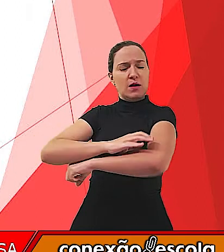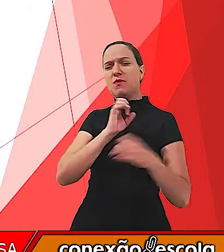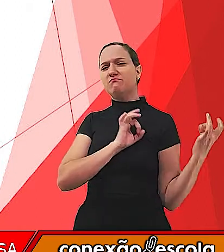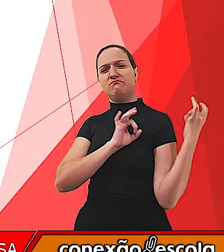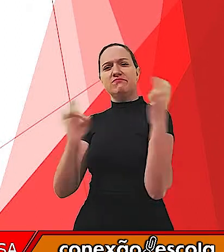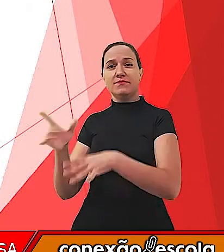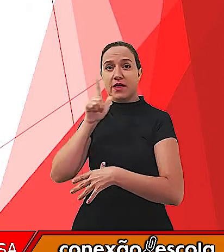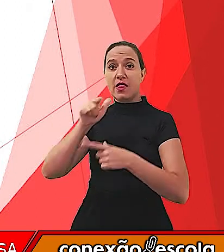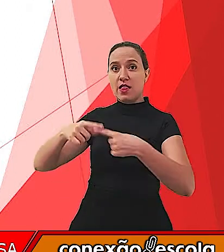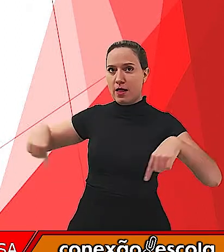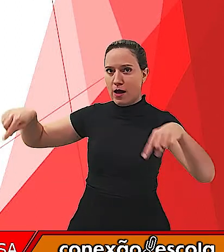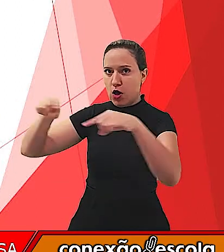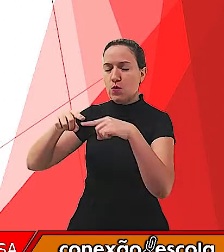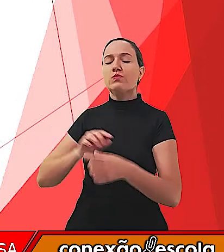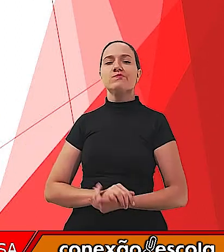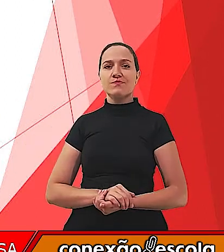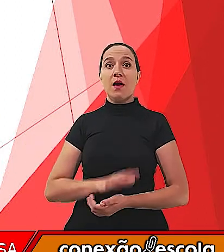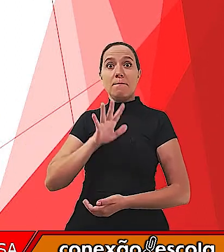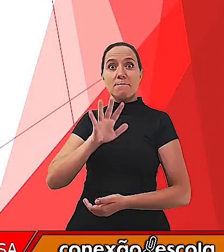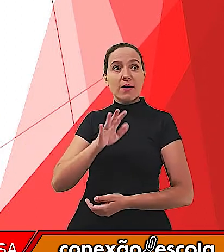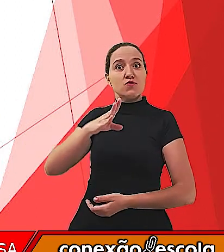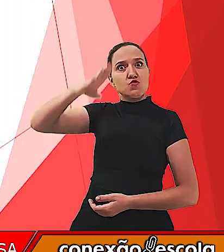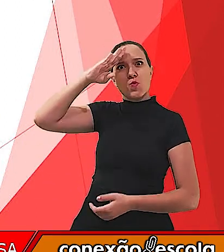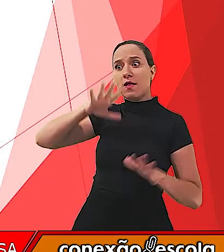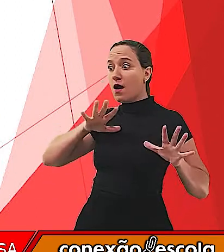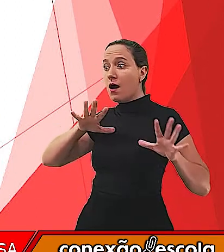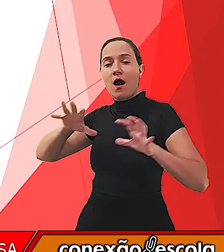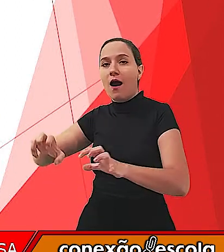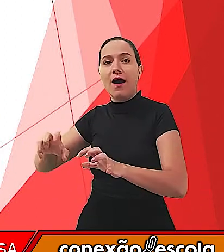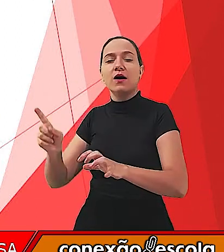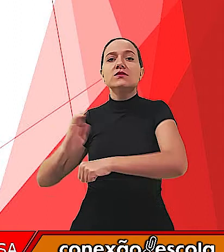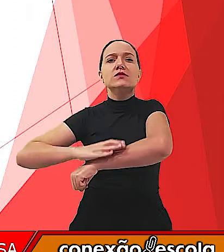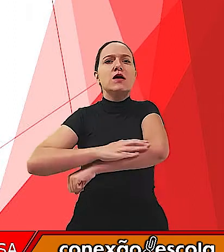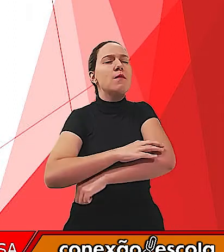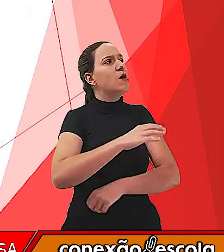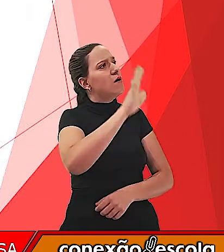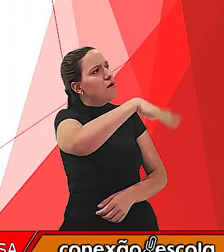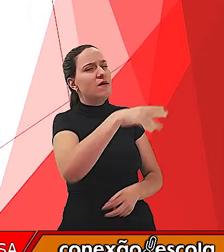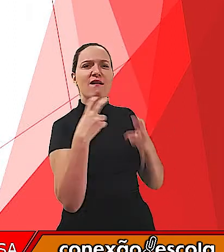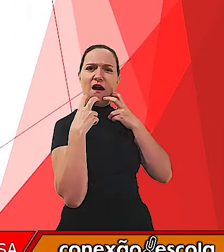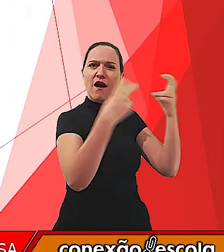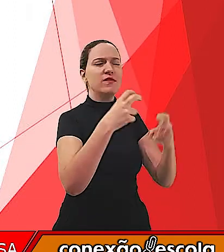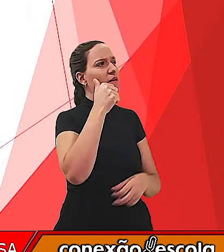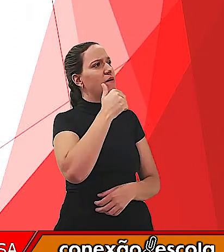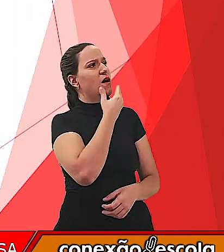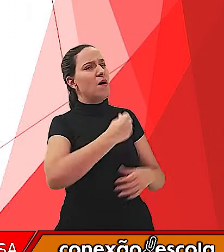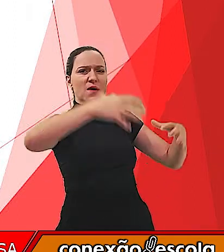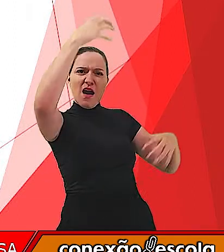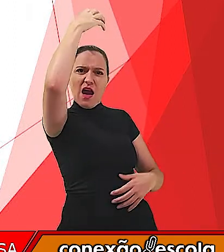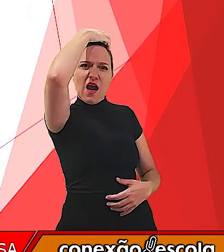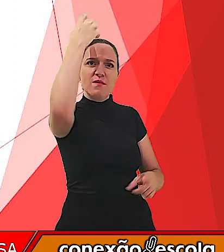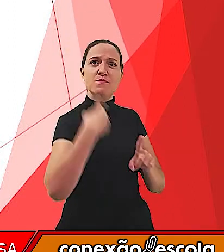ao lago. Antes que pegassem, o sapo disse ao rei: Ô rei, só